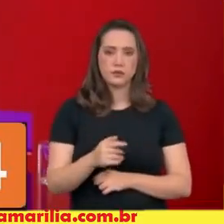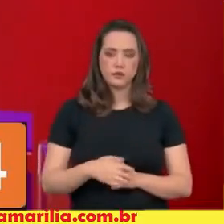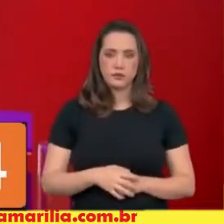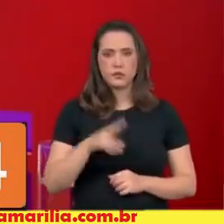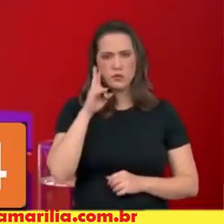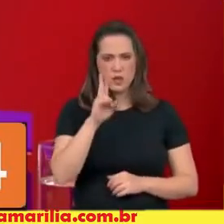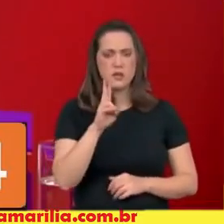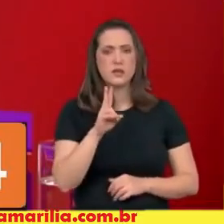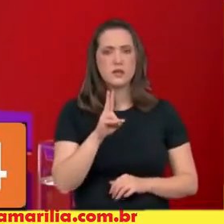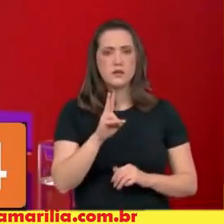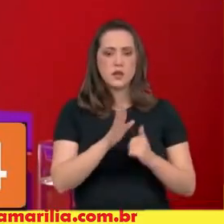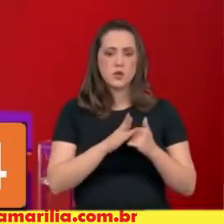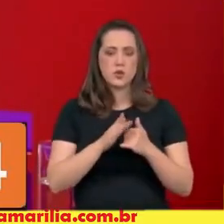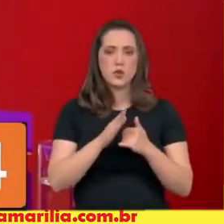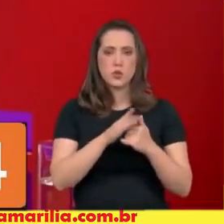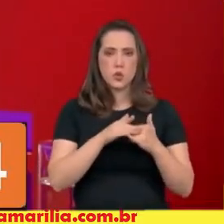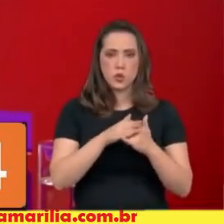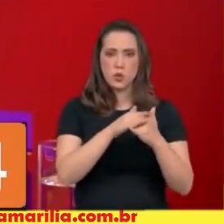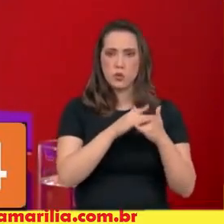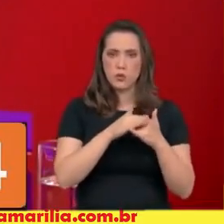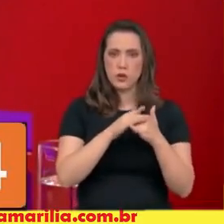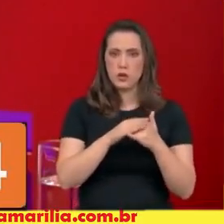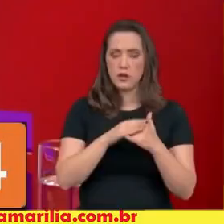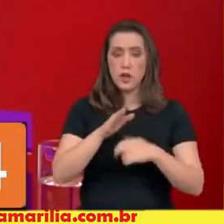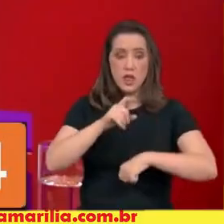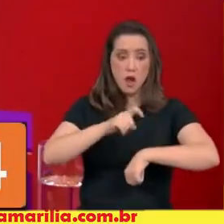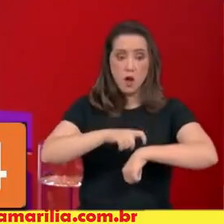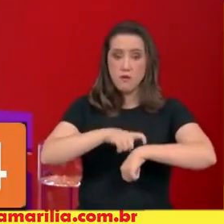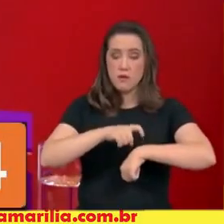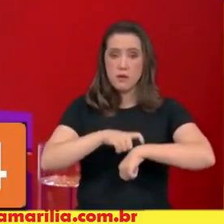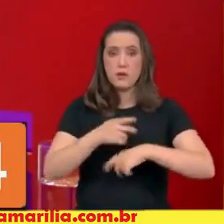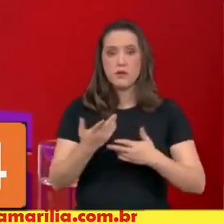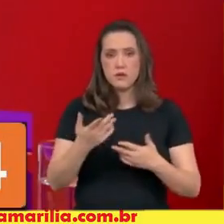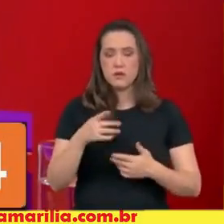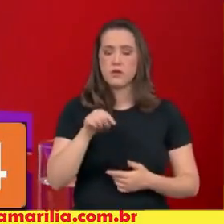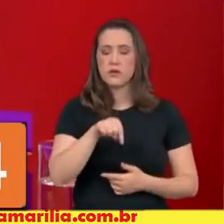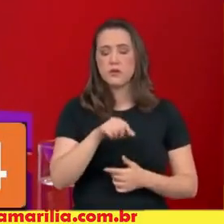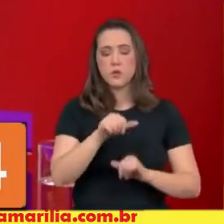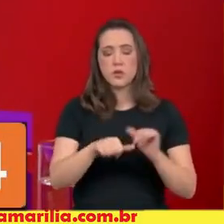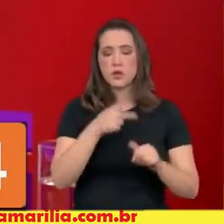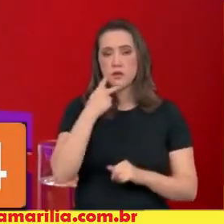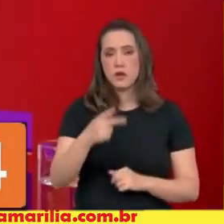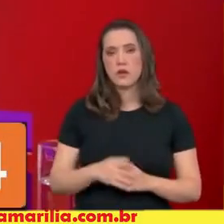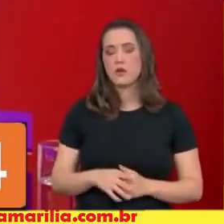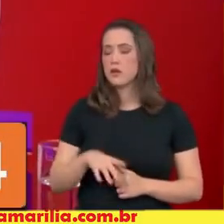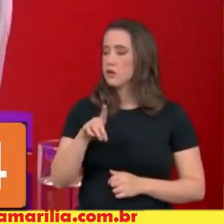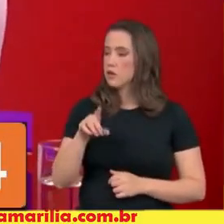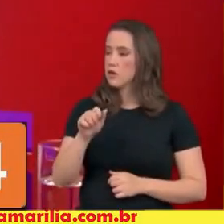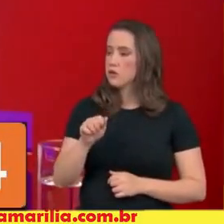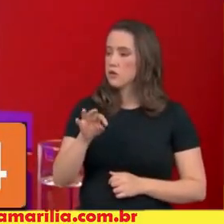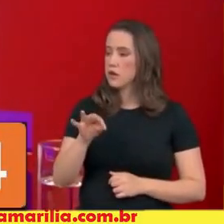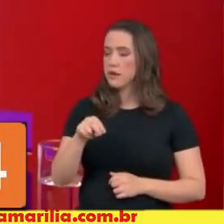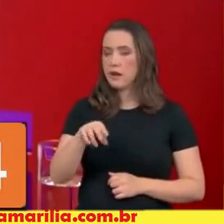no YouTube, a grande mídia mudando o seu discurso ao vivo. Tem esse clipe famoso do Datena perguntando para o público